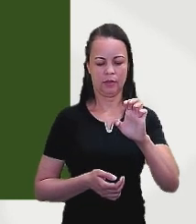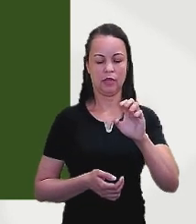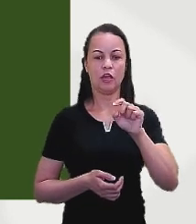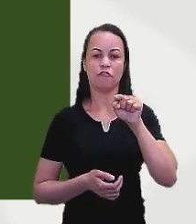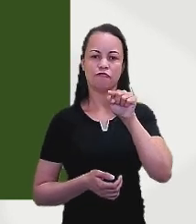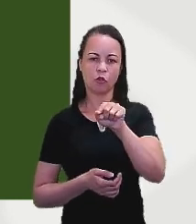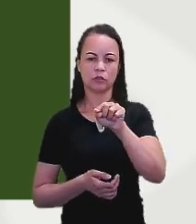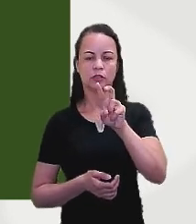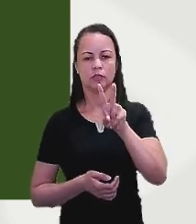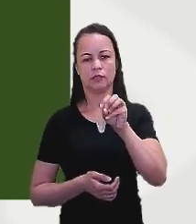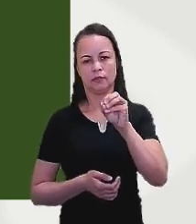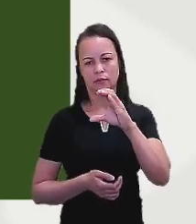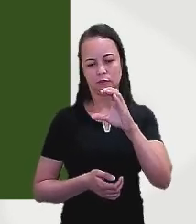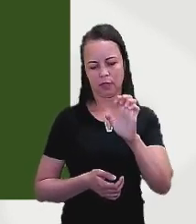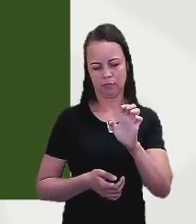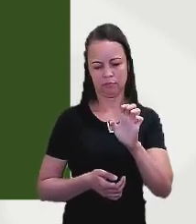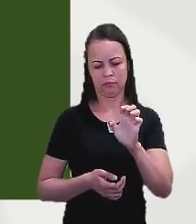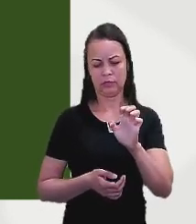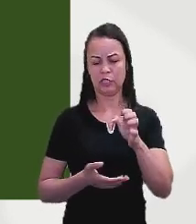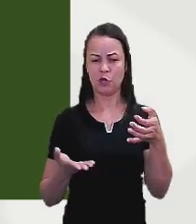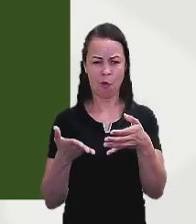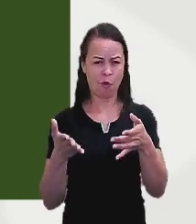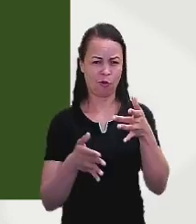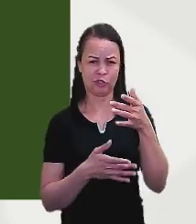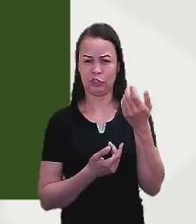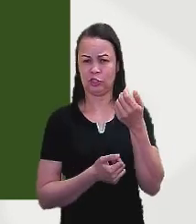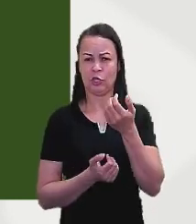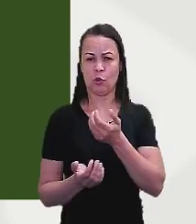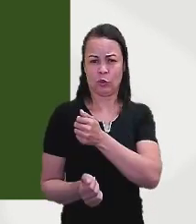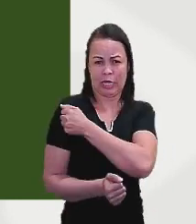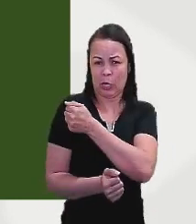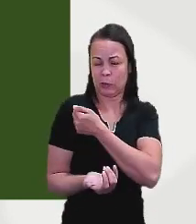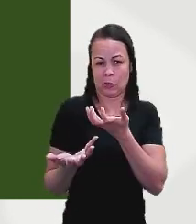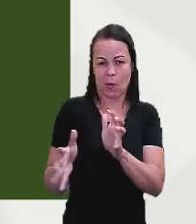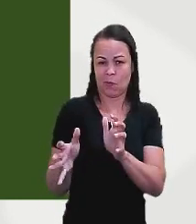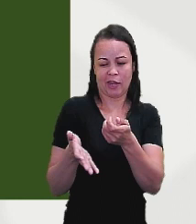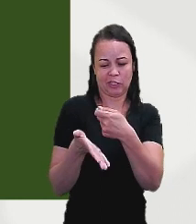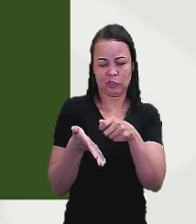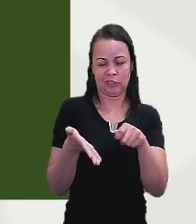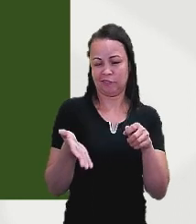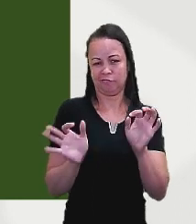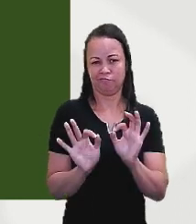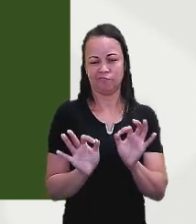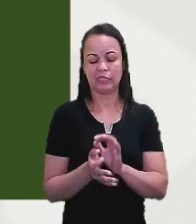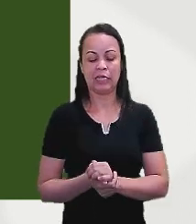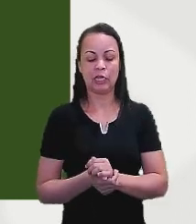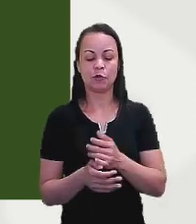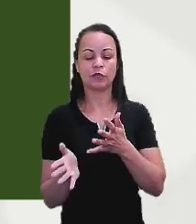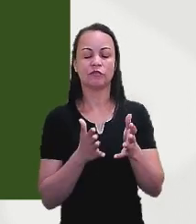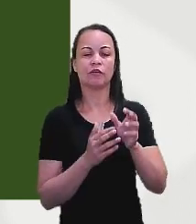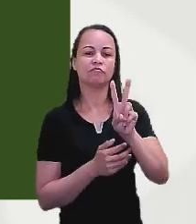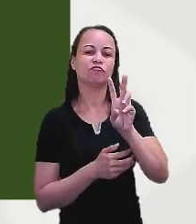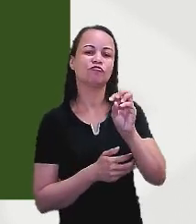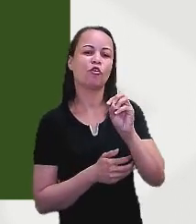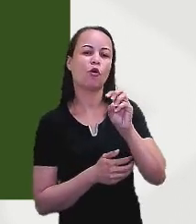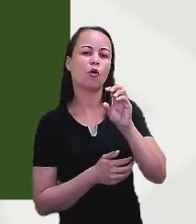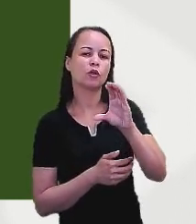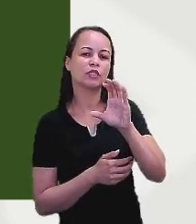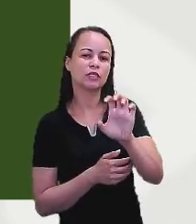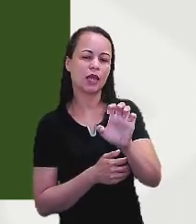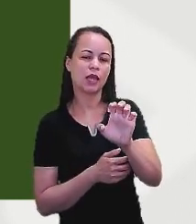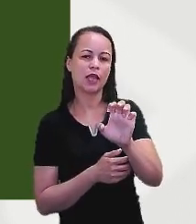fazer. Quando a gente, professor, pede para os alunos escreverem um texto, quando vão colocar o você, eles